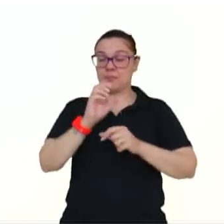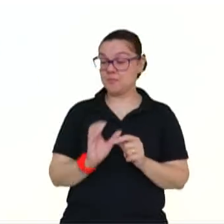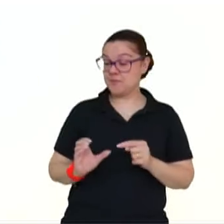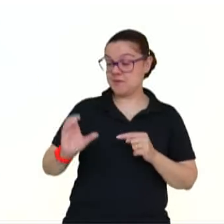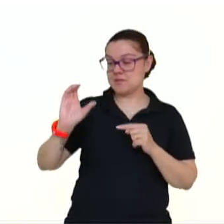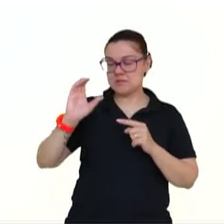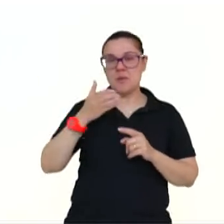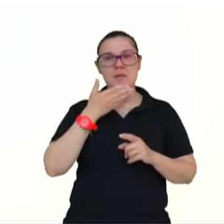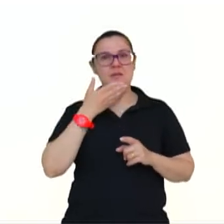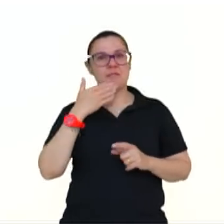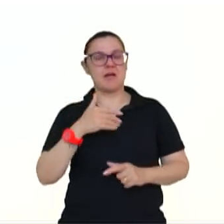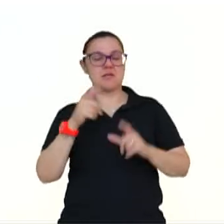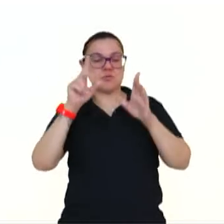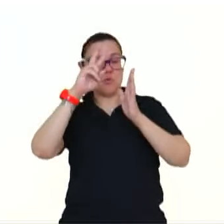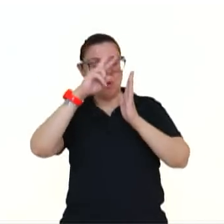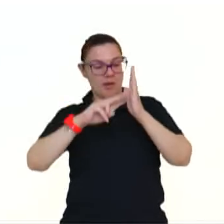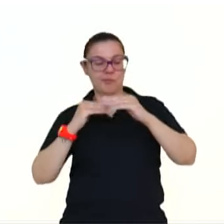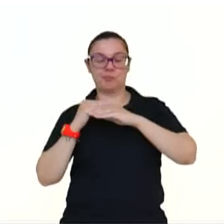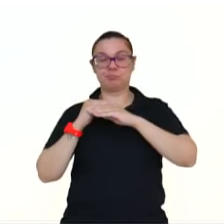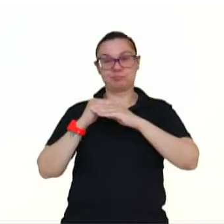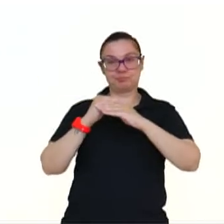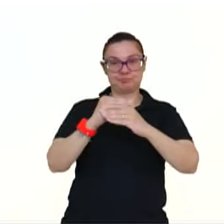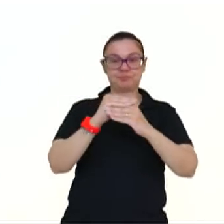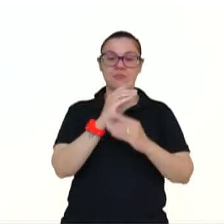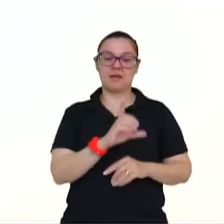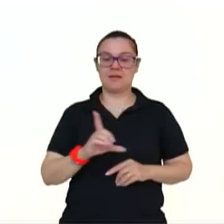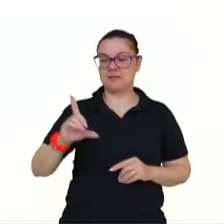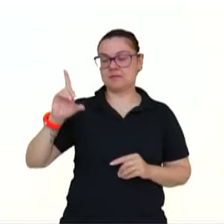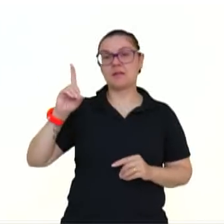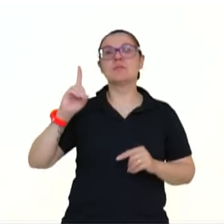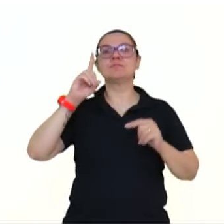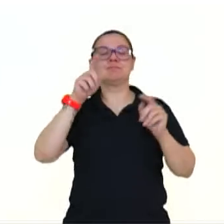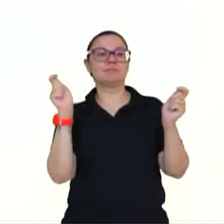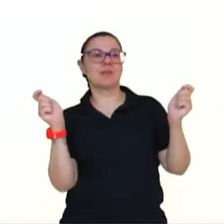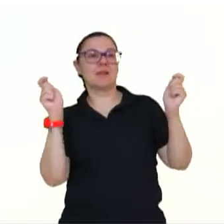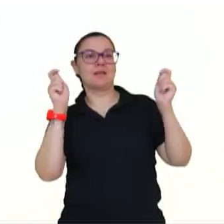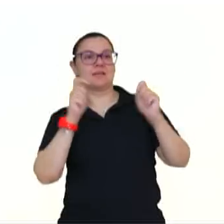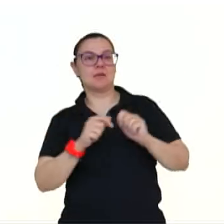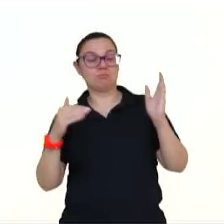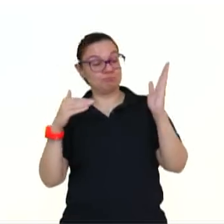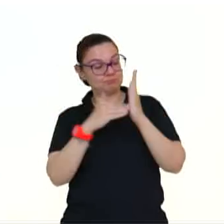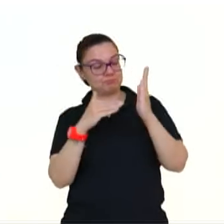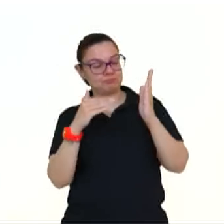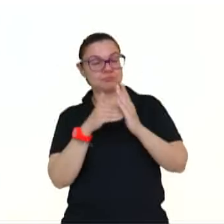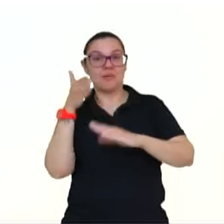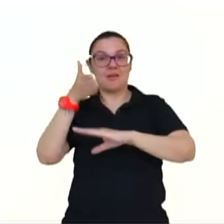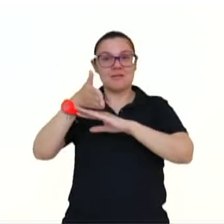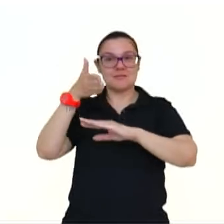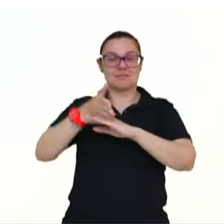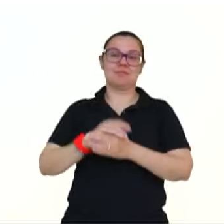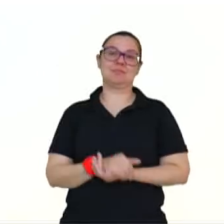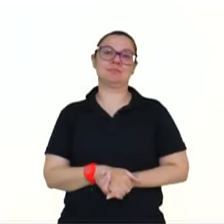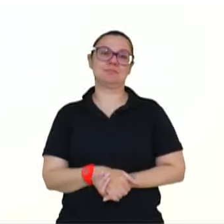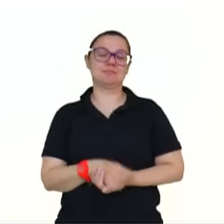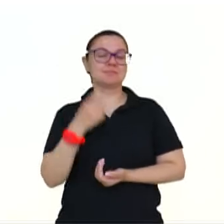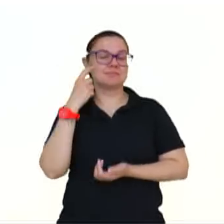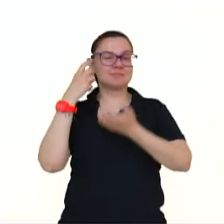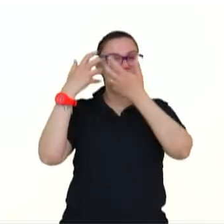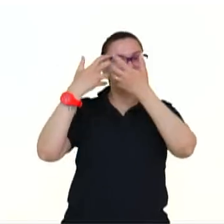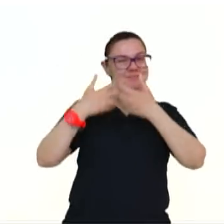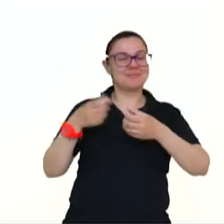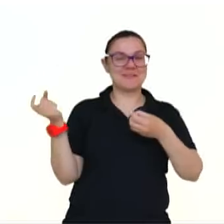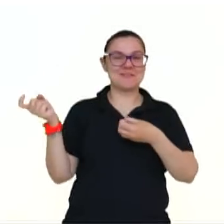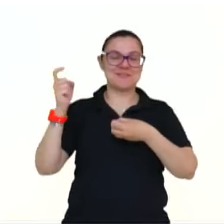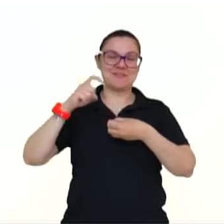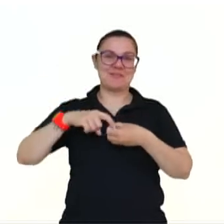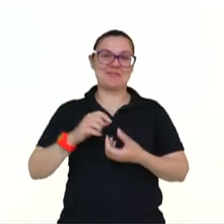uma sequência de leitura linear. Letra D. Permite limitar o número de acesso. Pense lá e